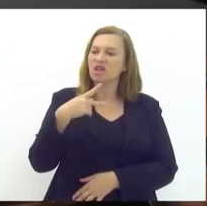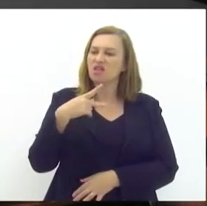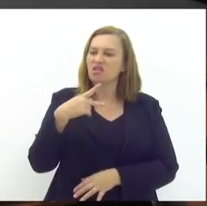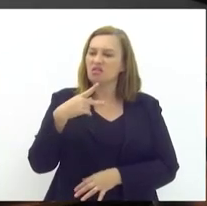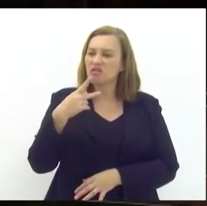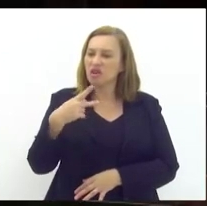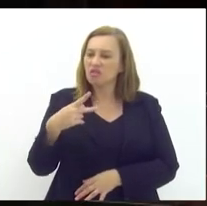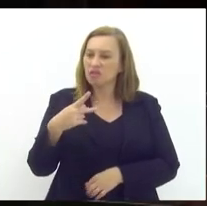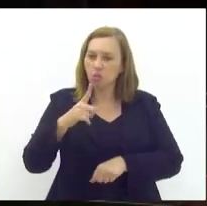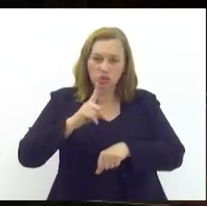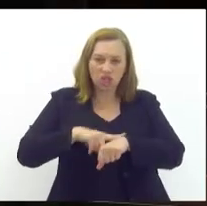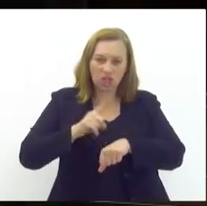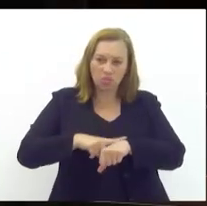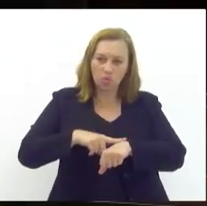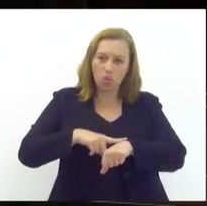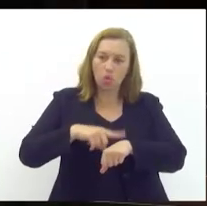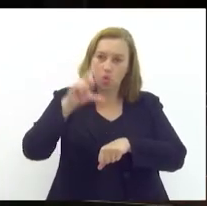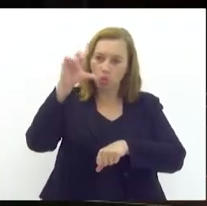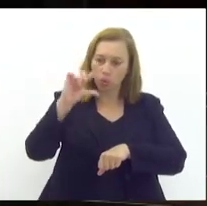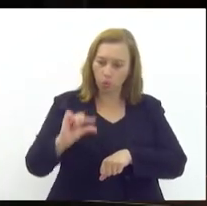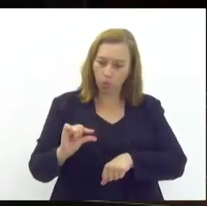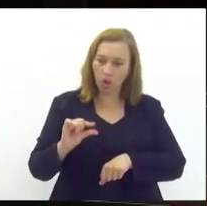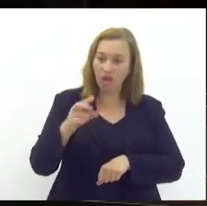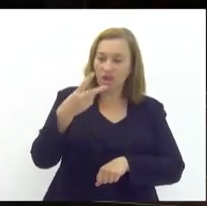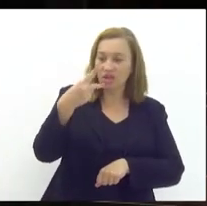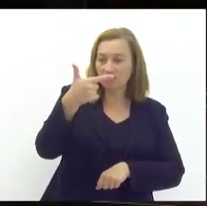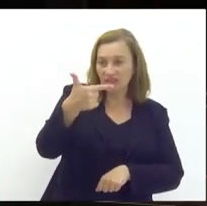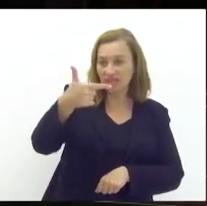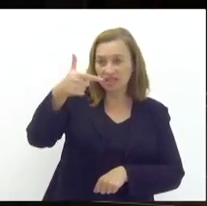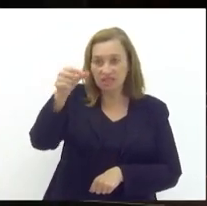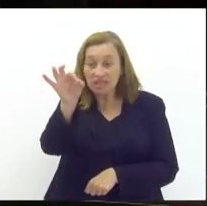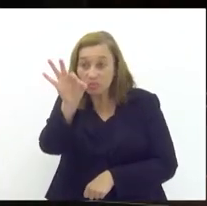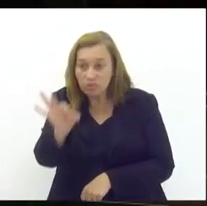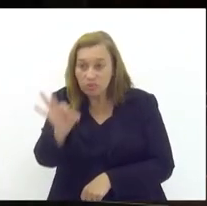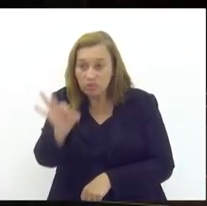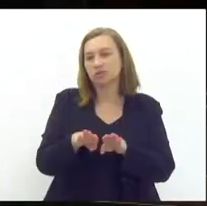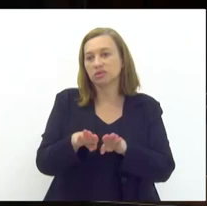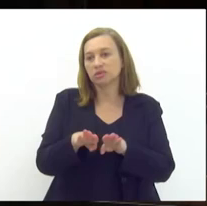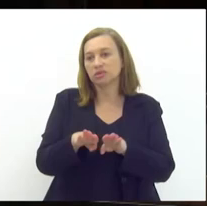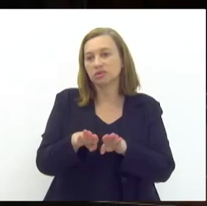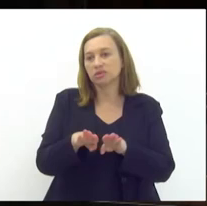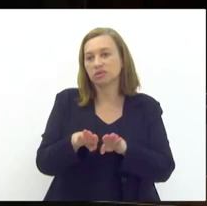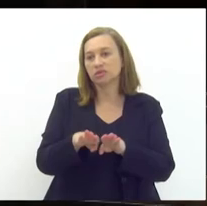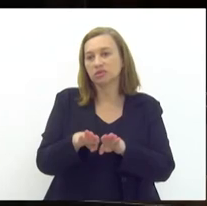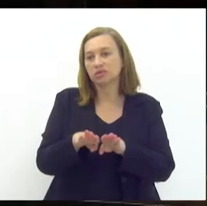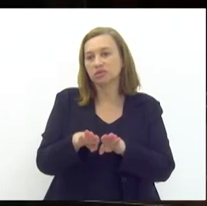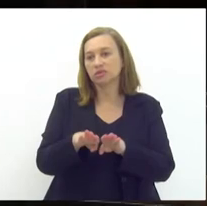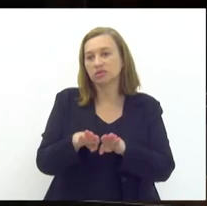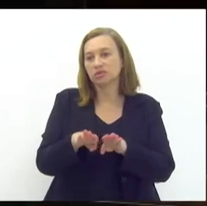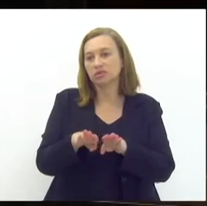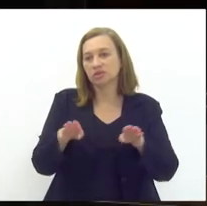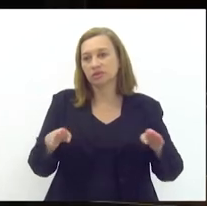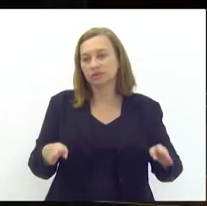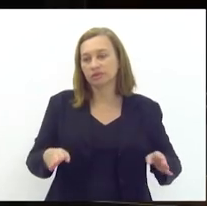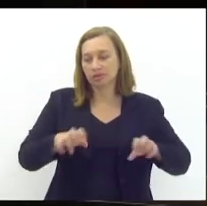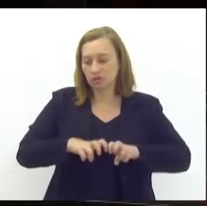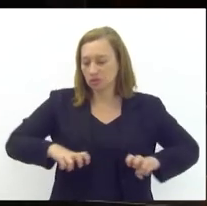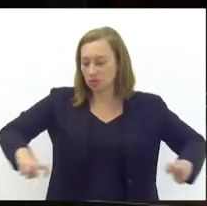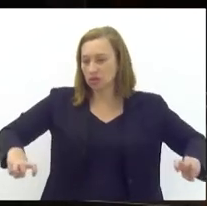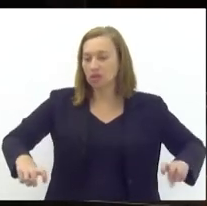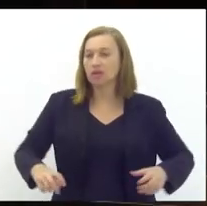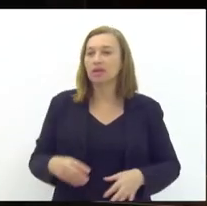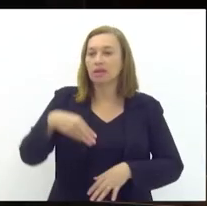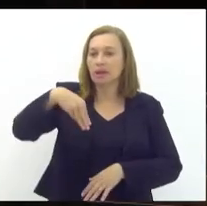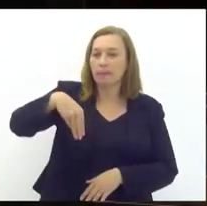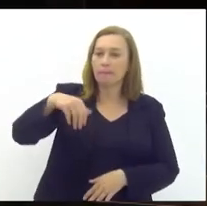reduziu o tempo a 25% . tem uma pergunta aqui da mesa da